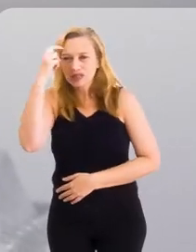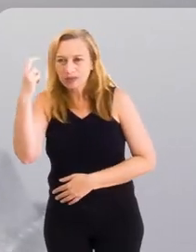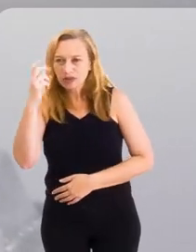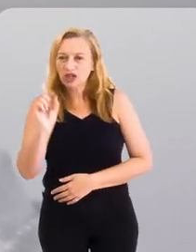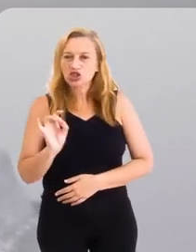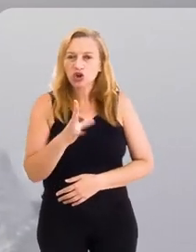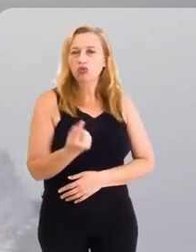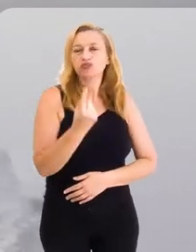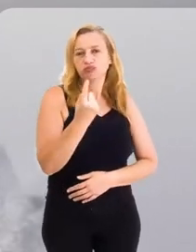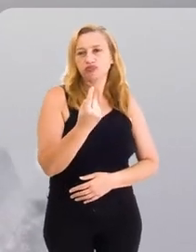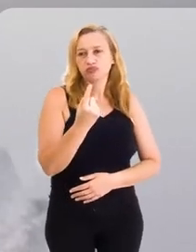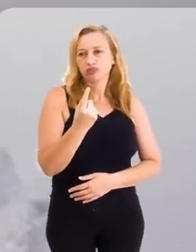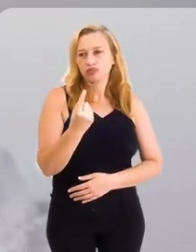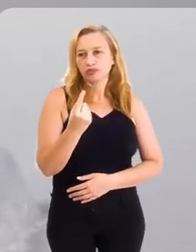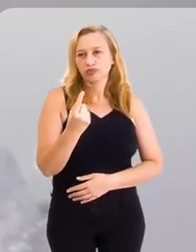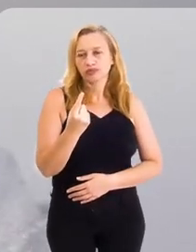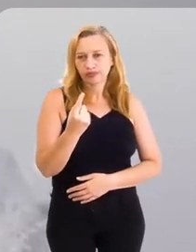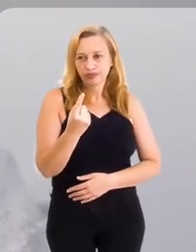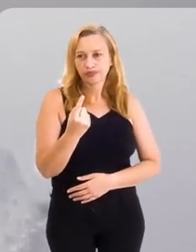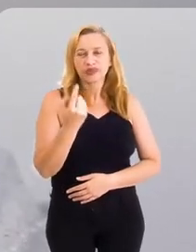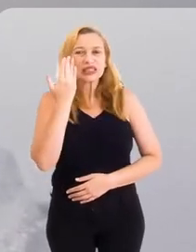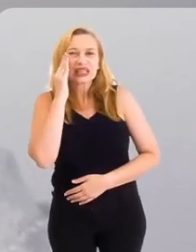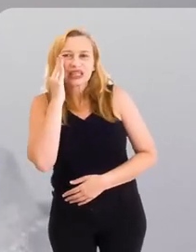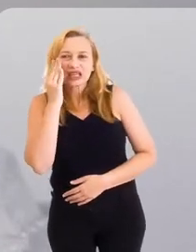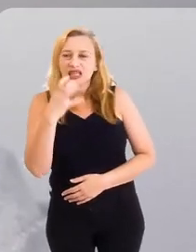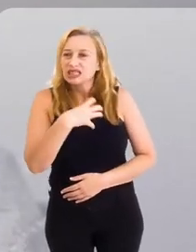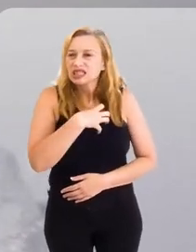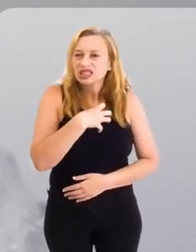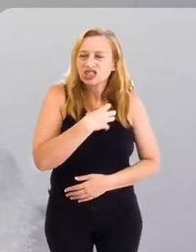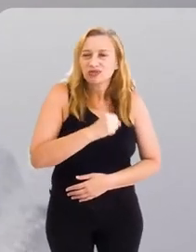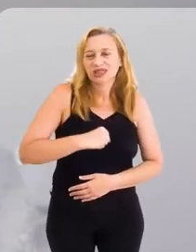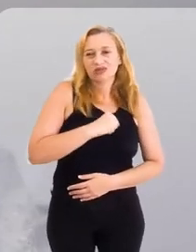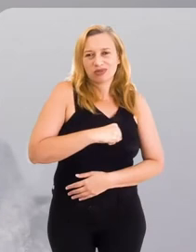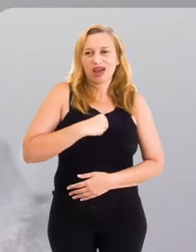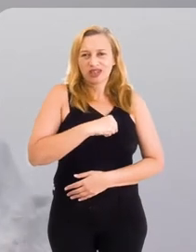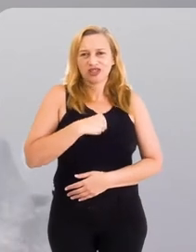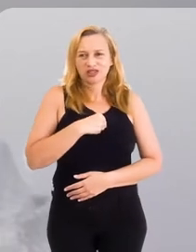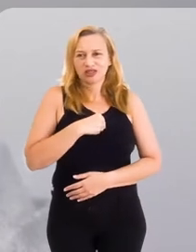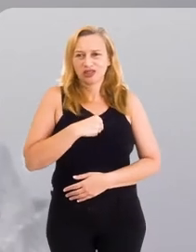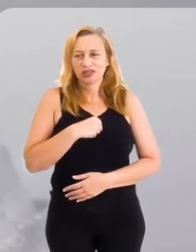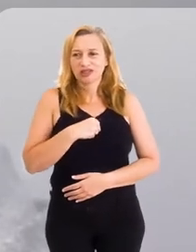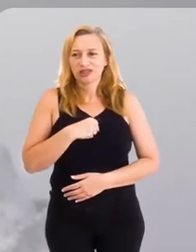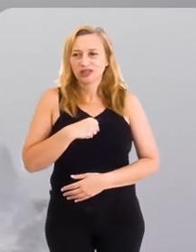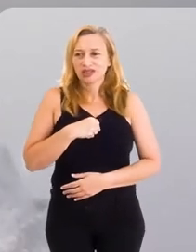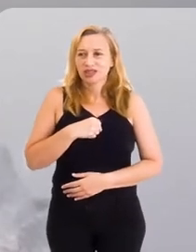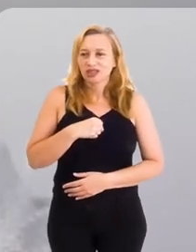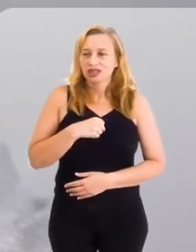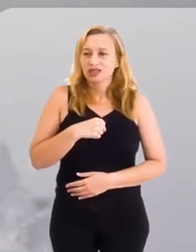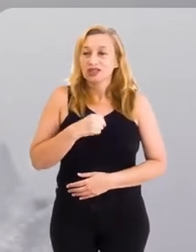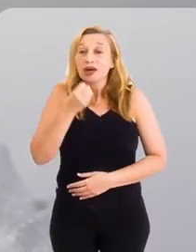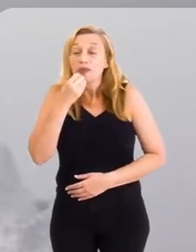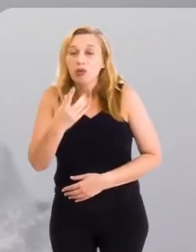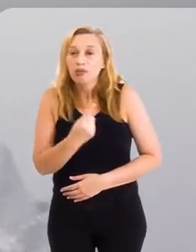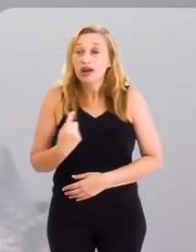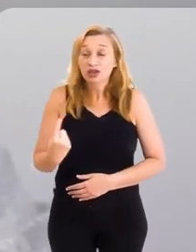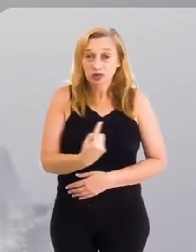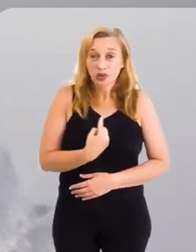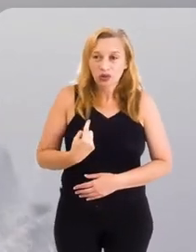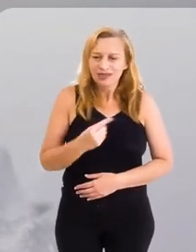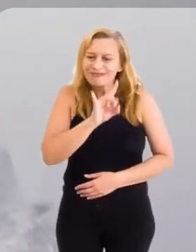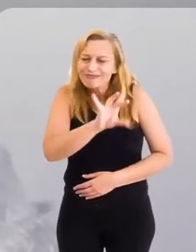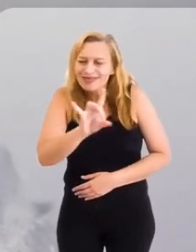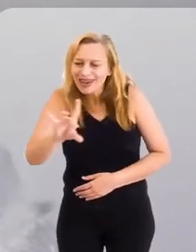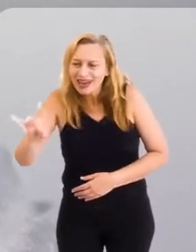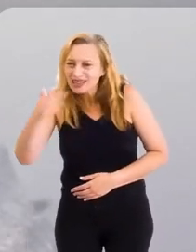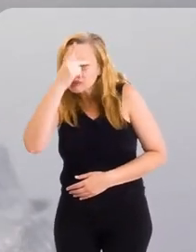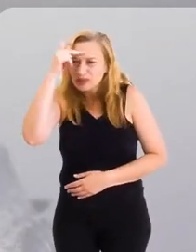valores, virtudes, sabedoria, é um só. Aí, quando nós compreendemos que nós sentimos falta disso, que isso nos realiza, que isso